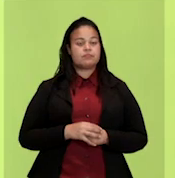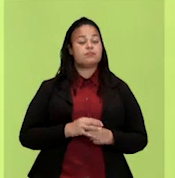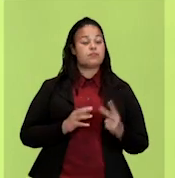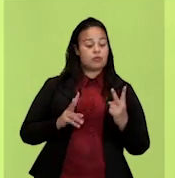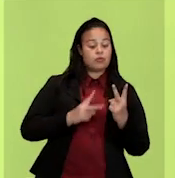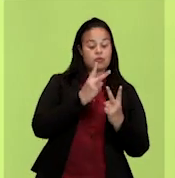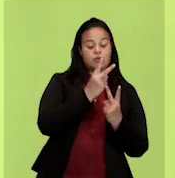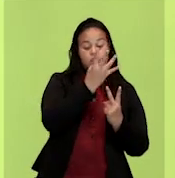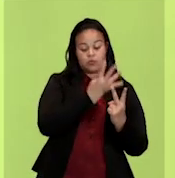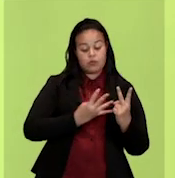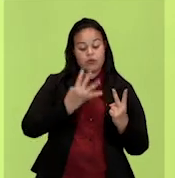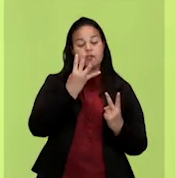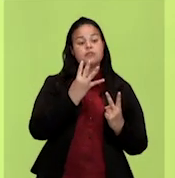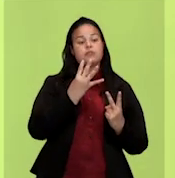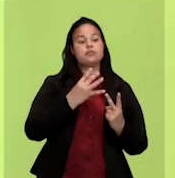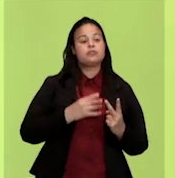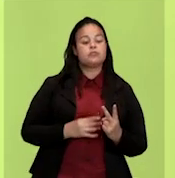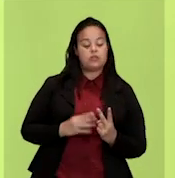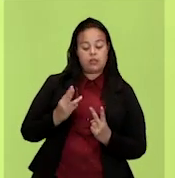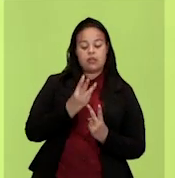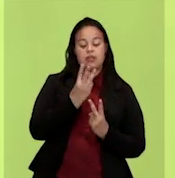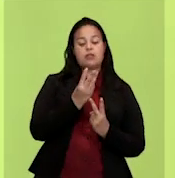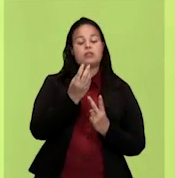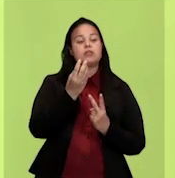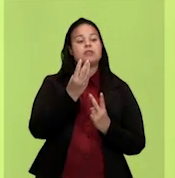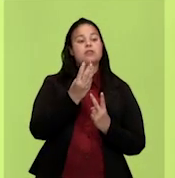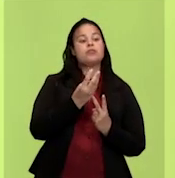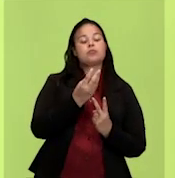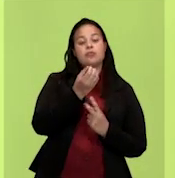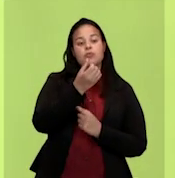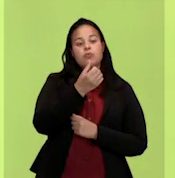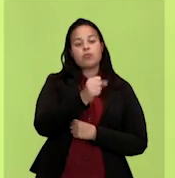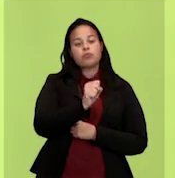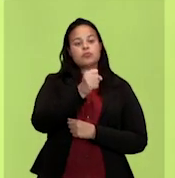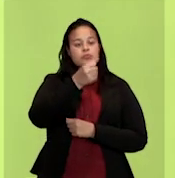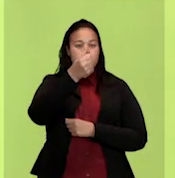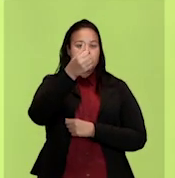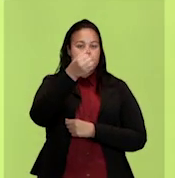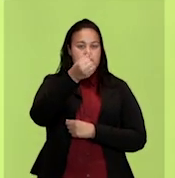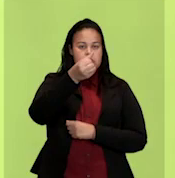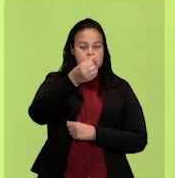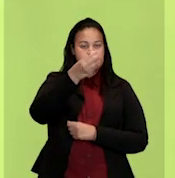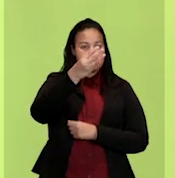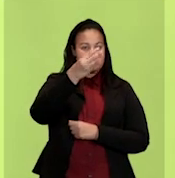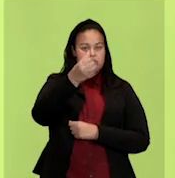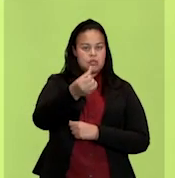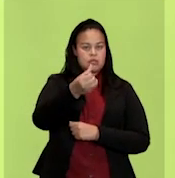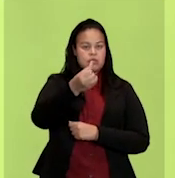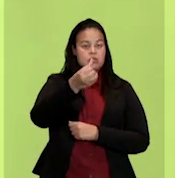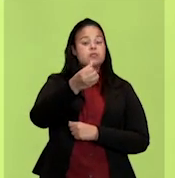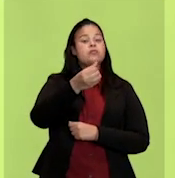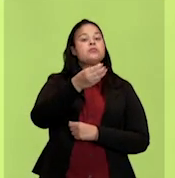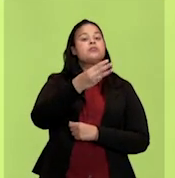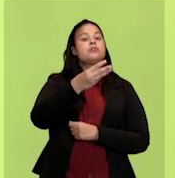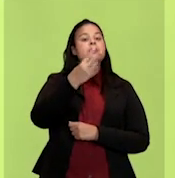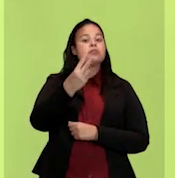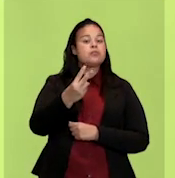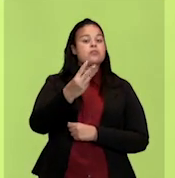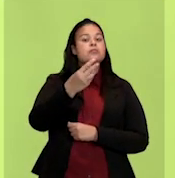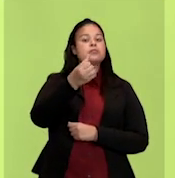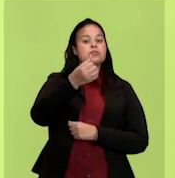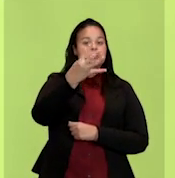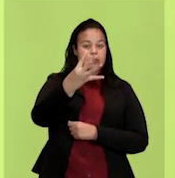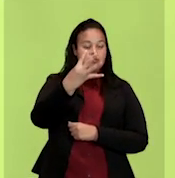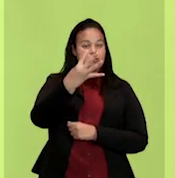daria 8, 16, 32 e, por último,